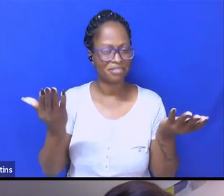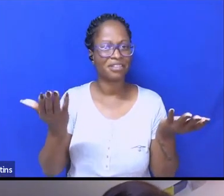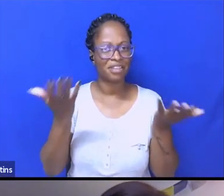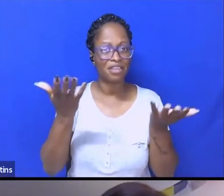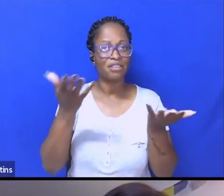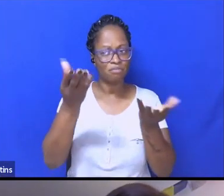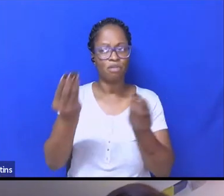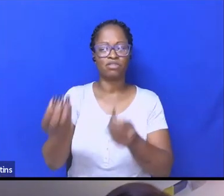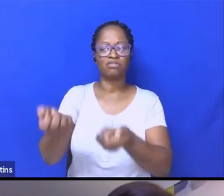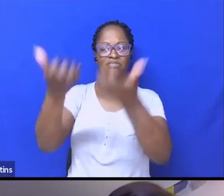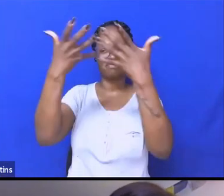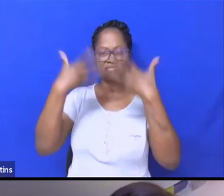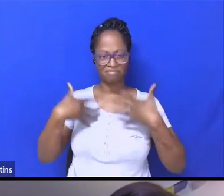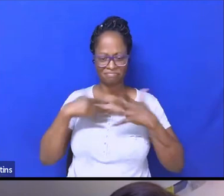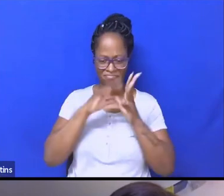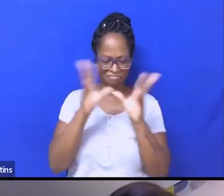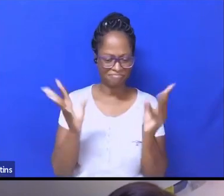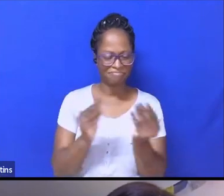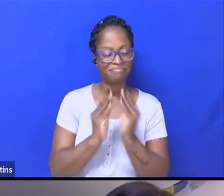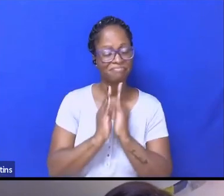últimas palavras Amaya por favor